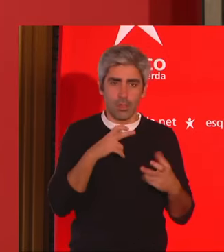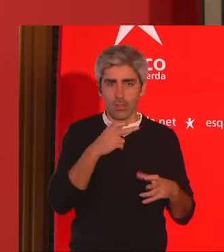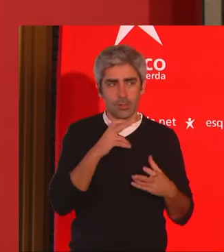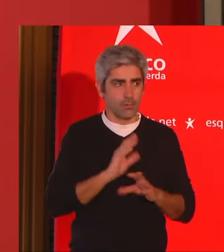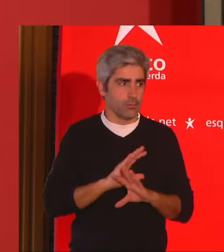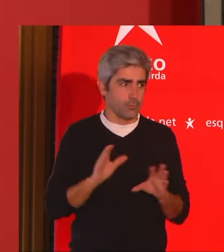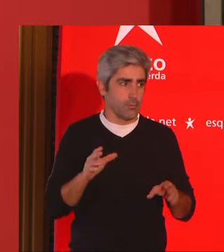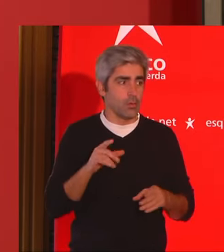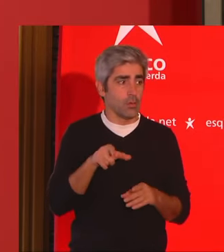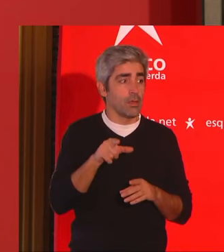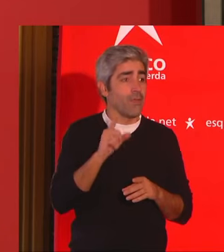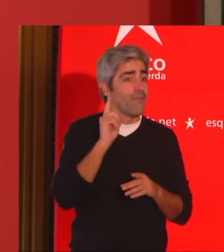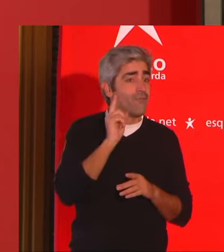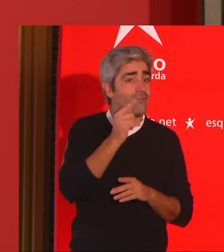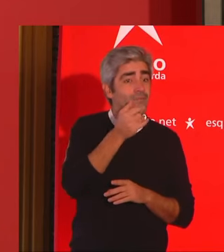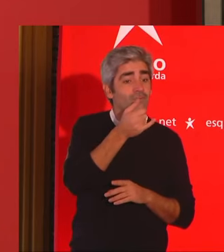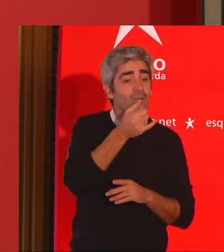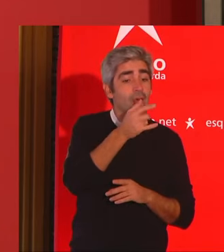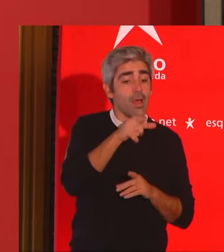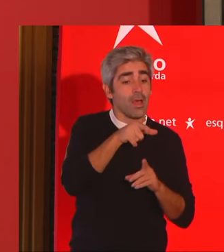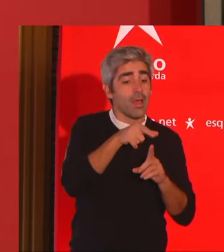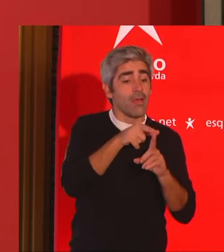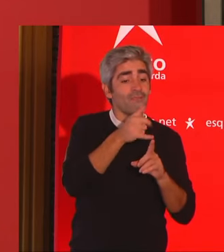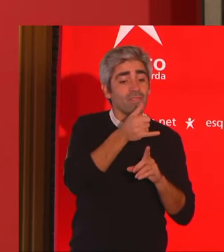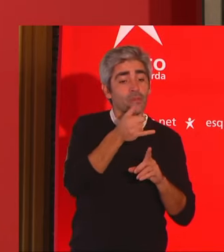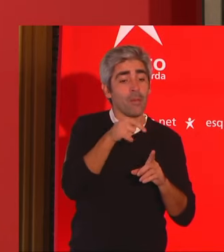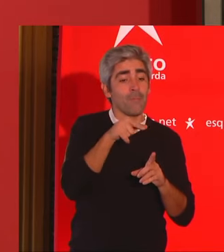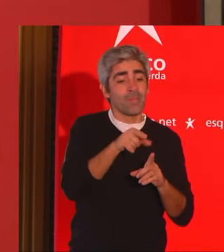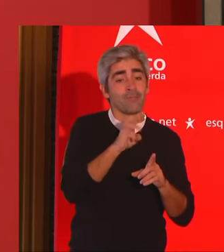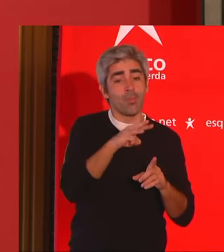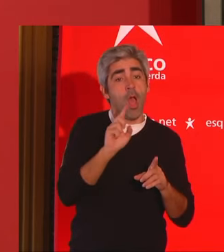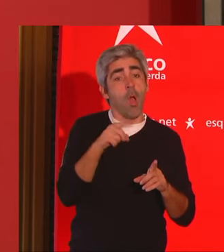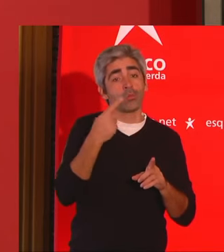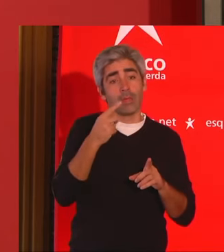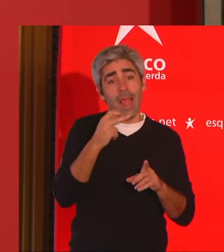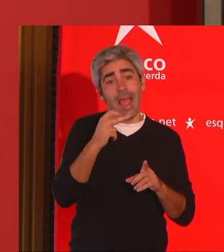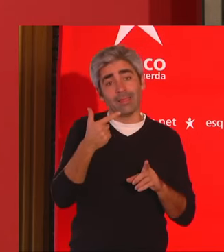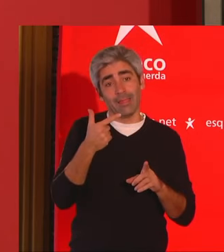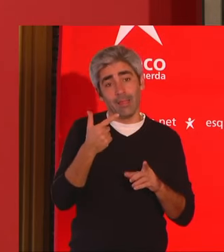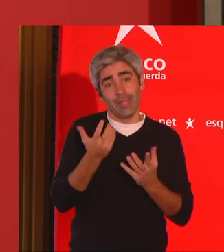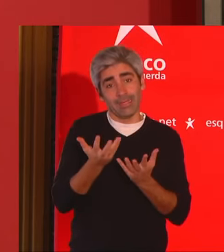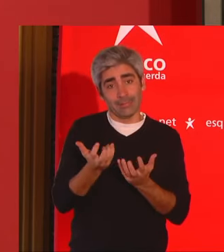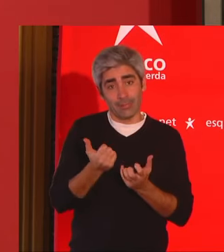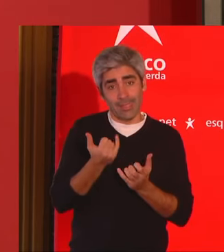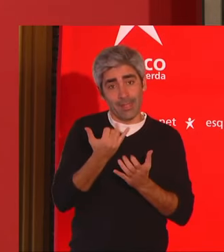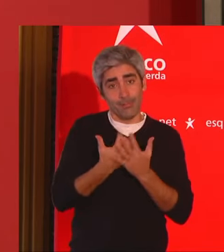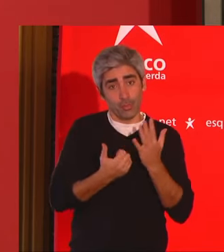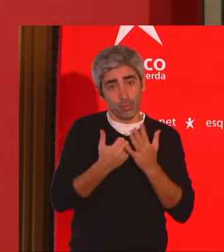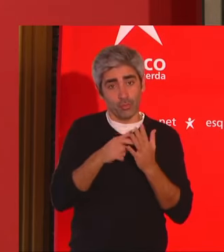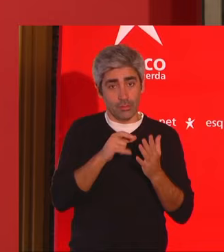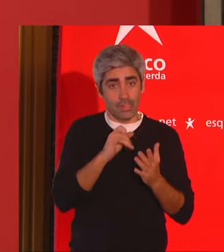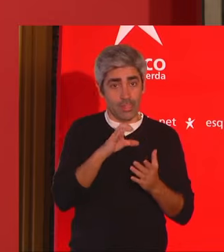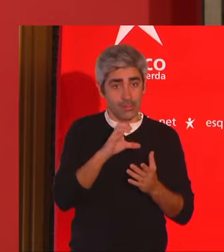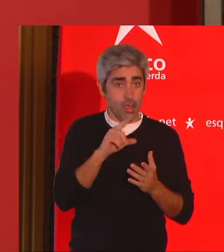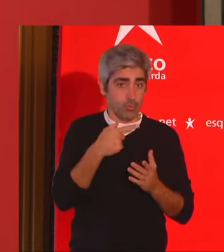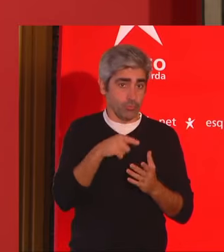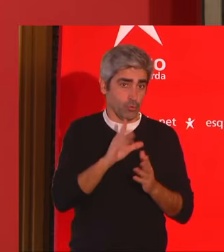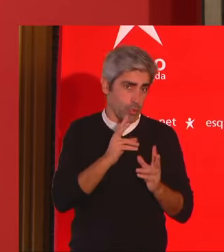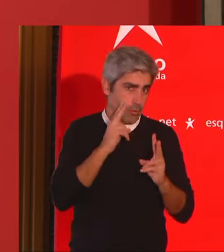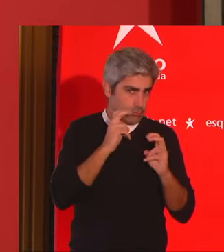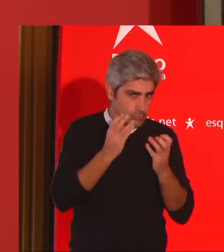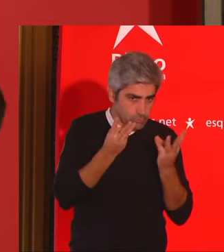e os tais 22 mil milhões por arrecadar pela autoridade tributária relativamente a impostos em sede de IRC já